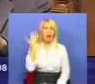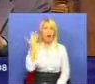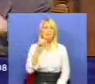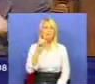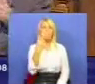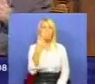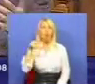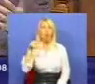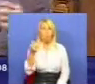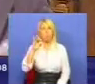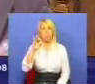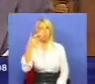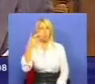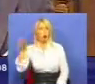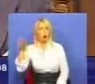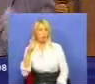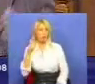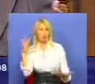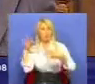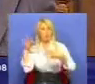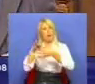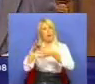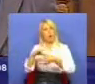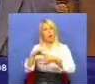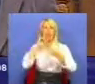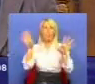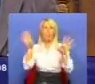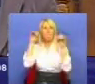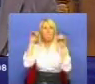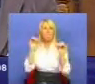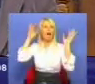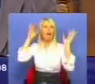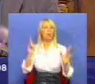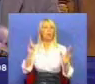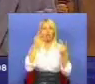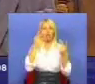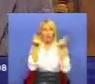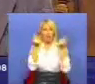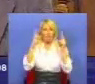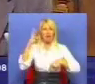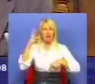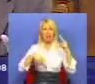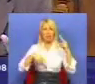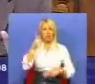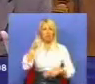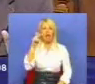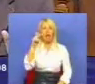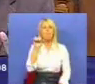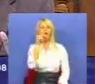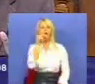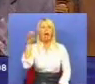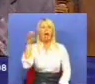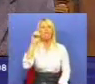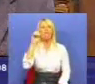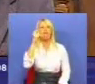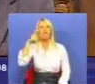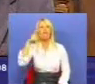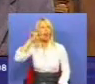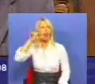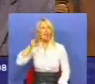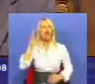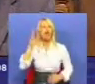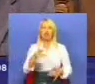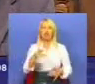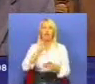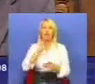Portas, sob a égide de um mago das finanças, que era Bagão Félix, já tinha proposto, por razões orçamentais, tirar as estradas